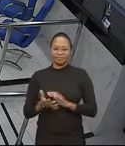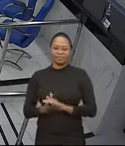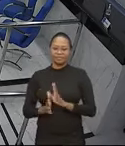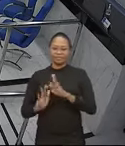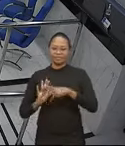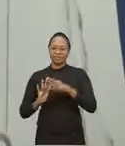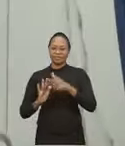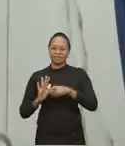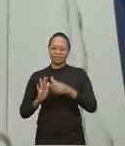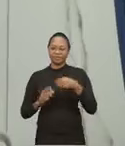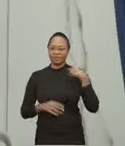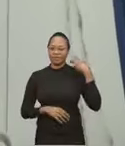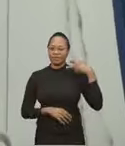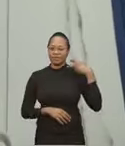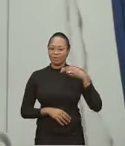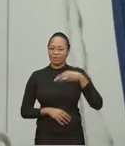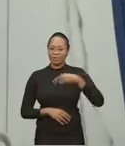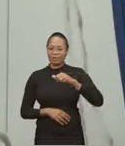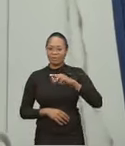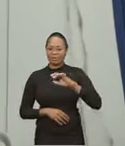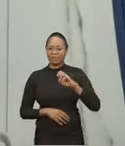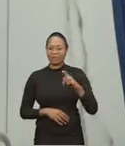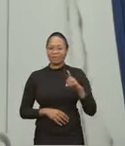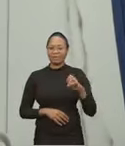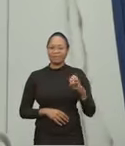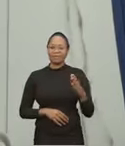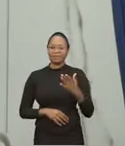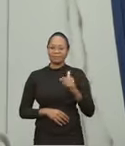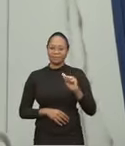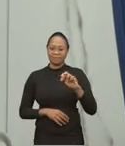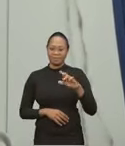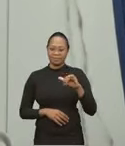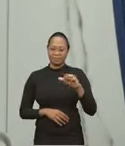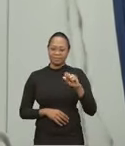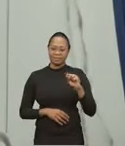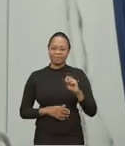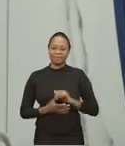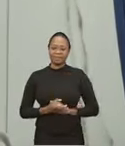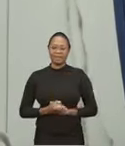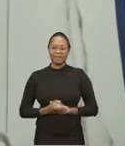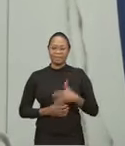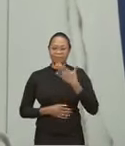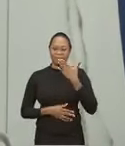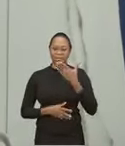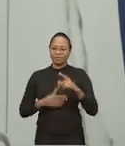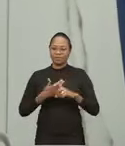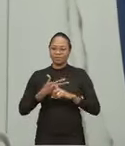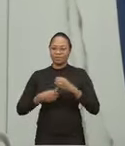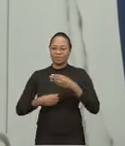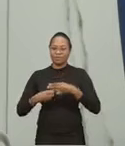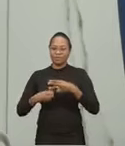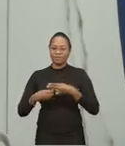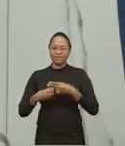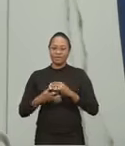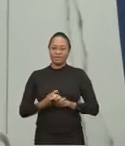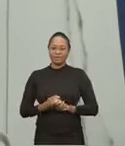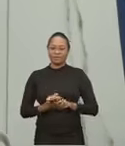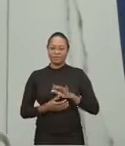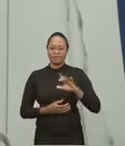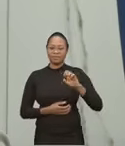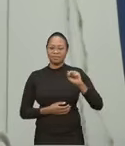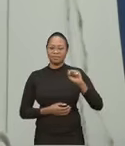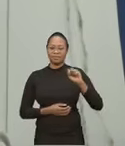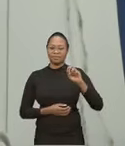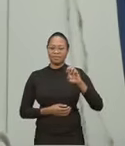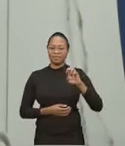913/2023, de autoria do vereador Mar de Areia, União Brasil, indica o chefe do Poder Executivo Municipal que realiza através das situações efetivas